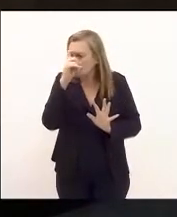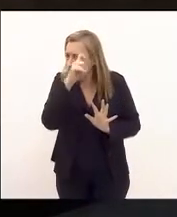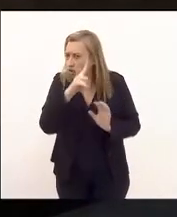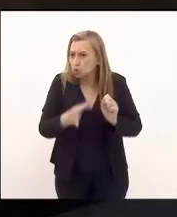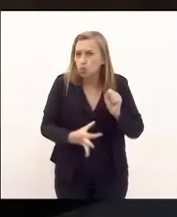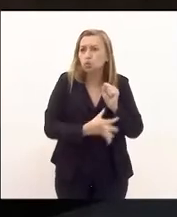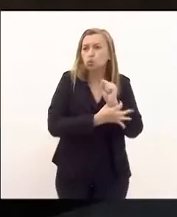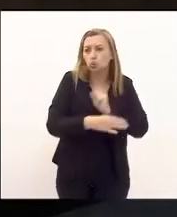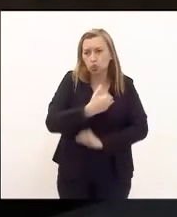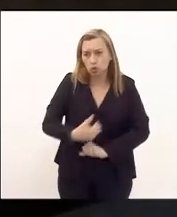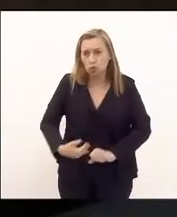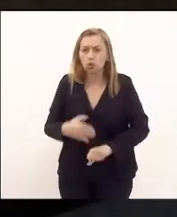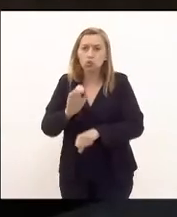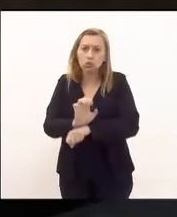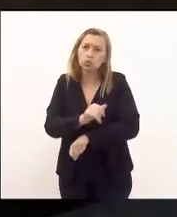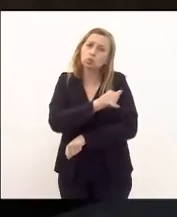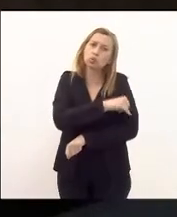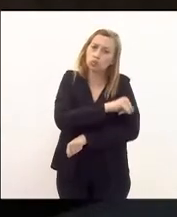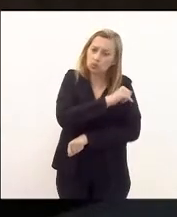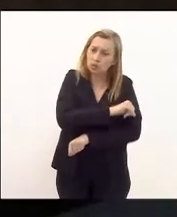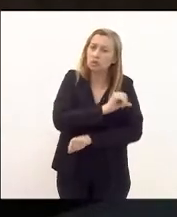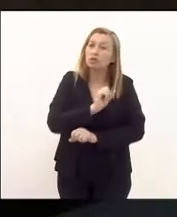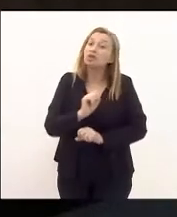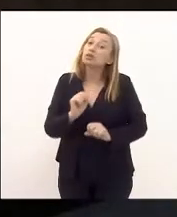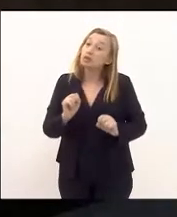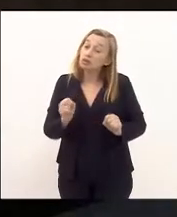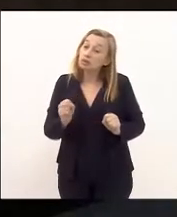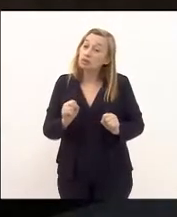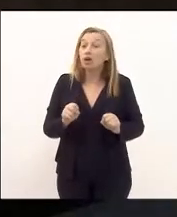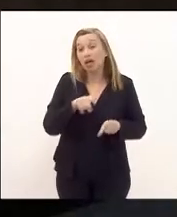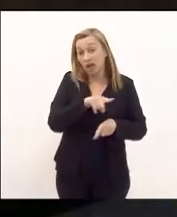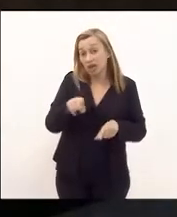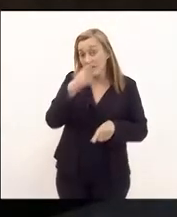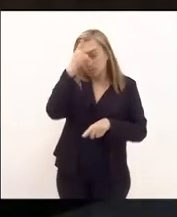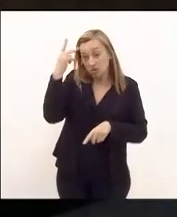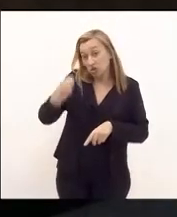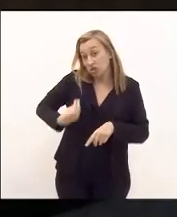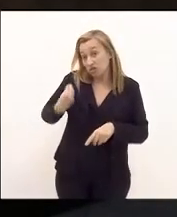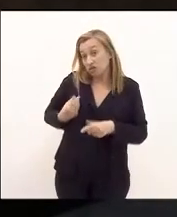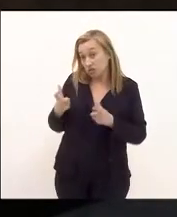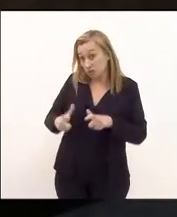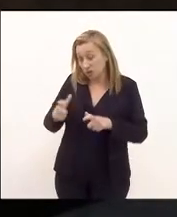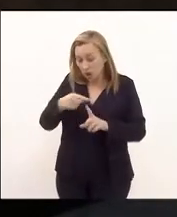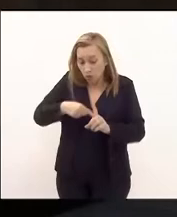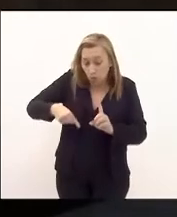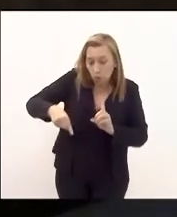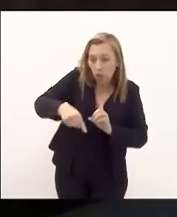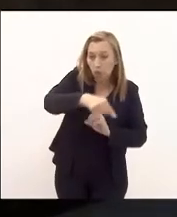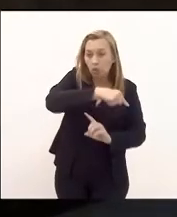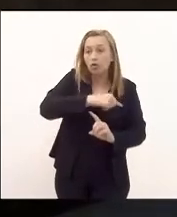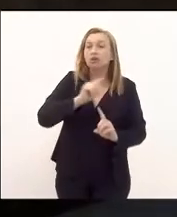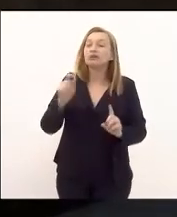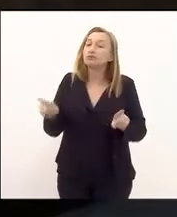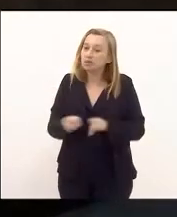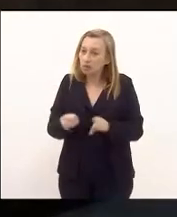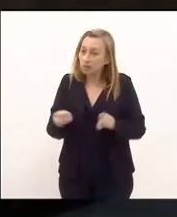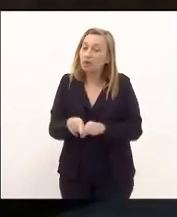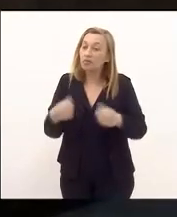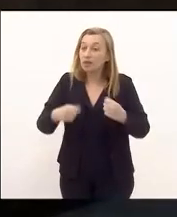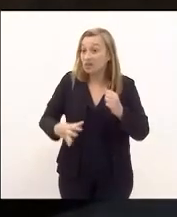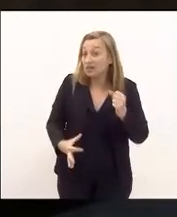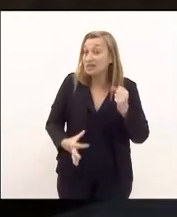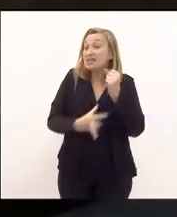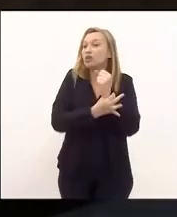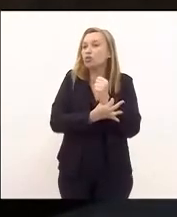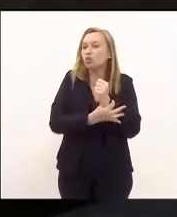segurança pública do Estado do Rio de Janeiro e que, portanto, essas pessoas que ali vivem ao redor também precisam estar